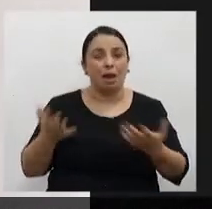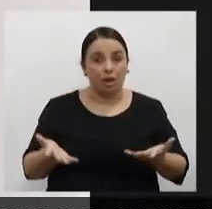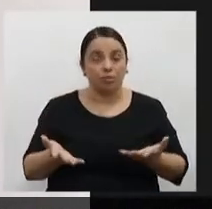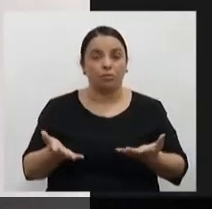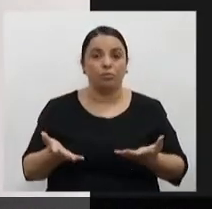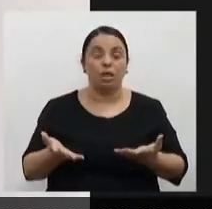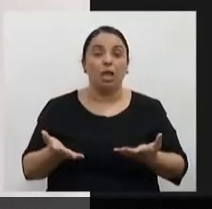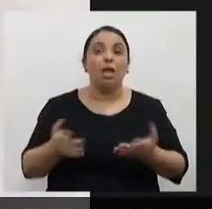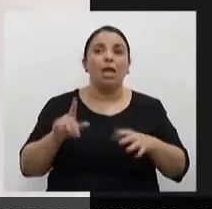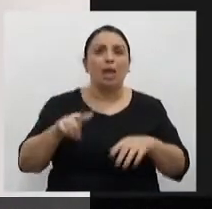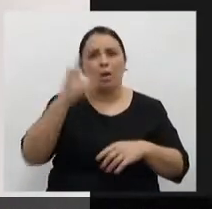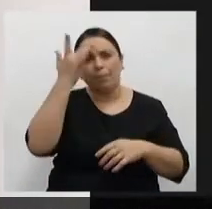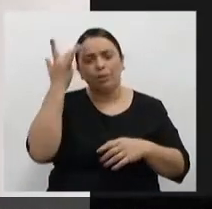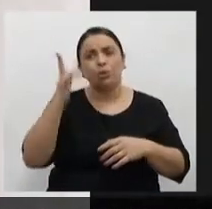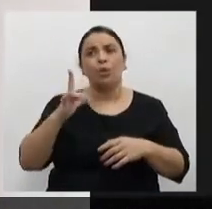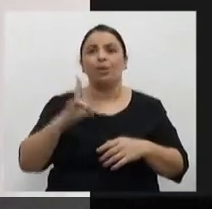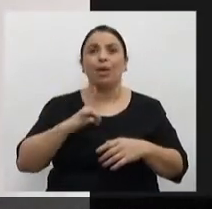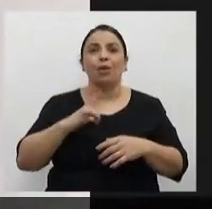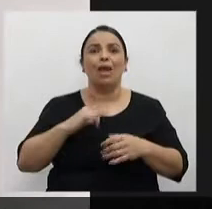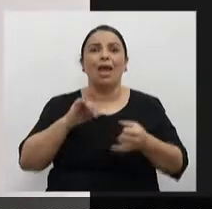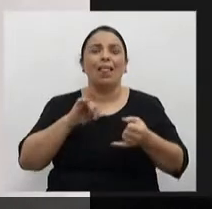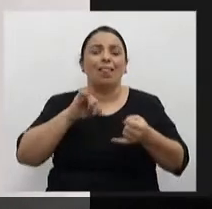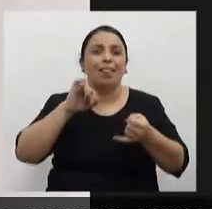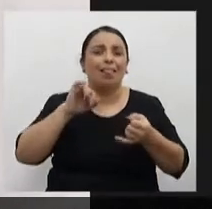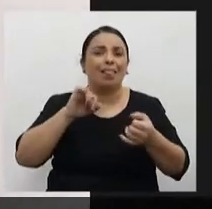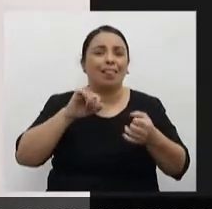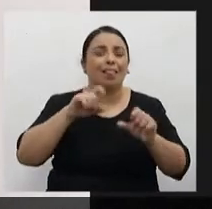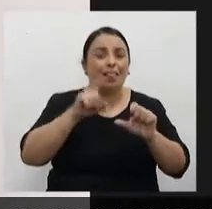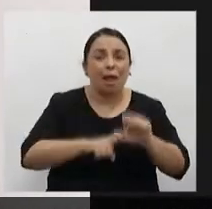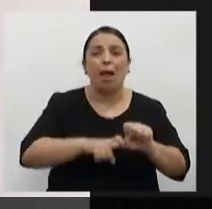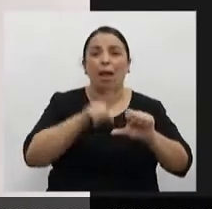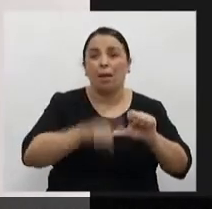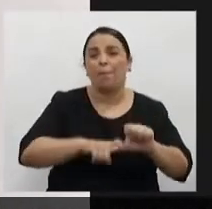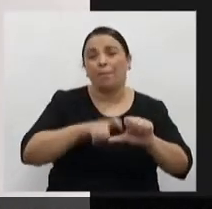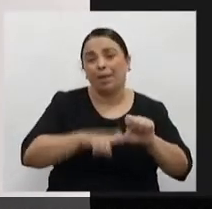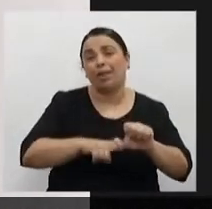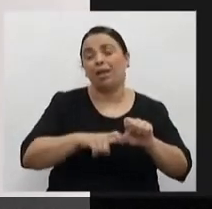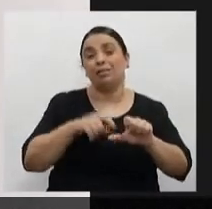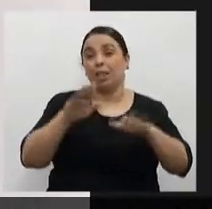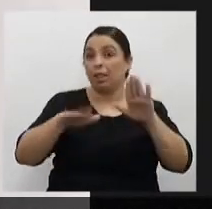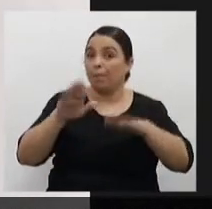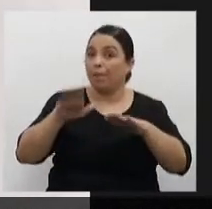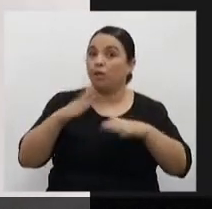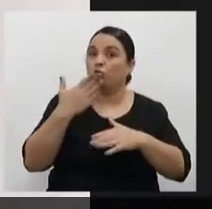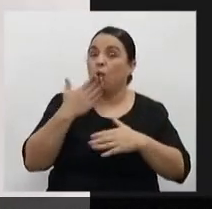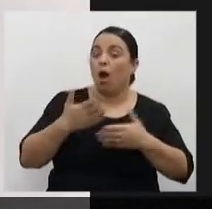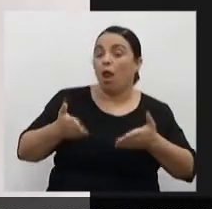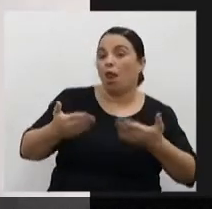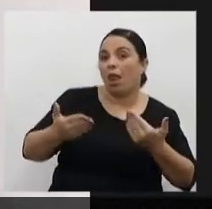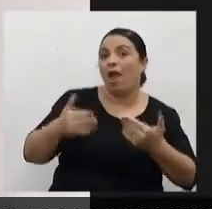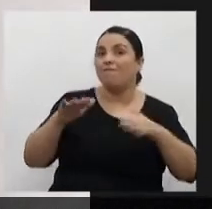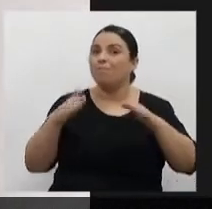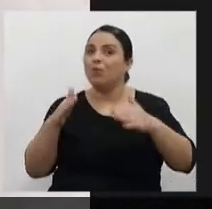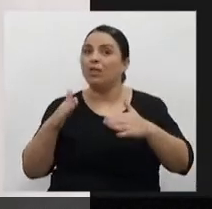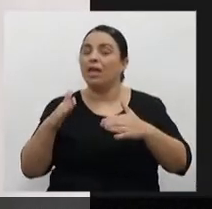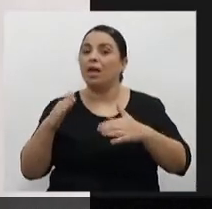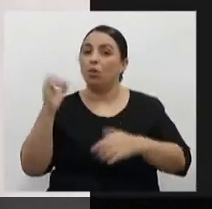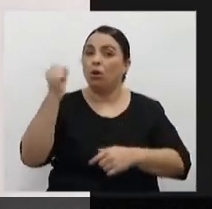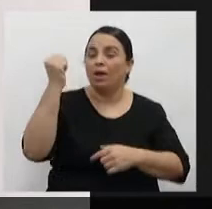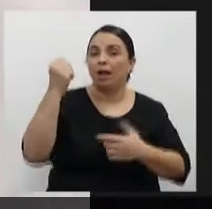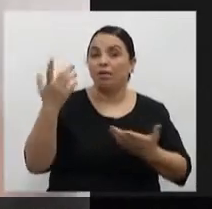a pessoa ela tem uma dependência muito maior. Muitas vezes é necessário ser cuidado durante a vida